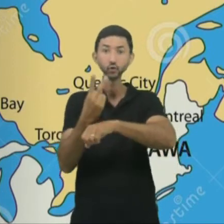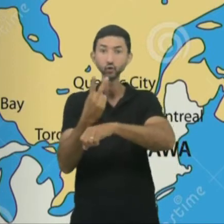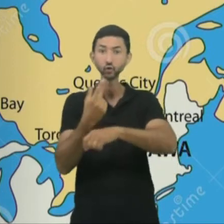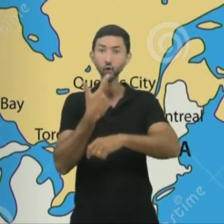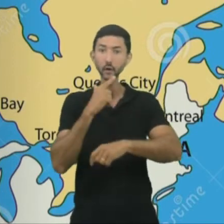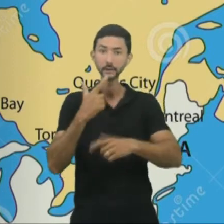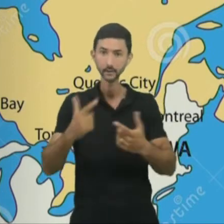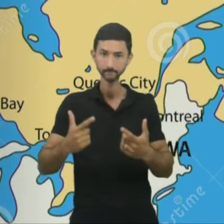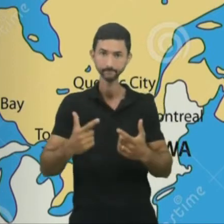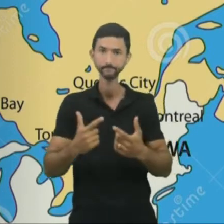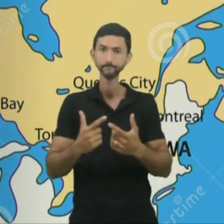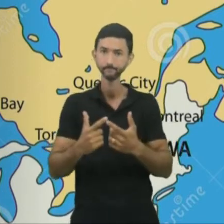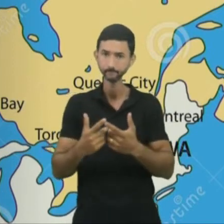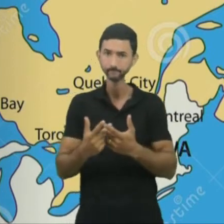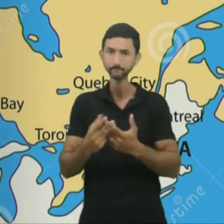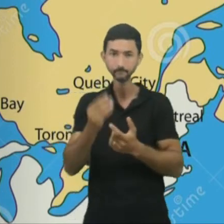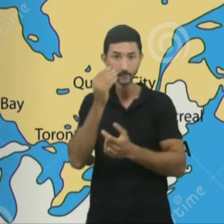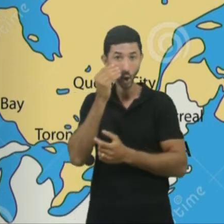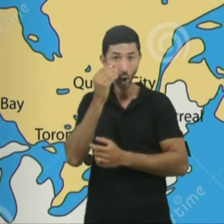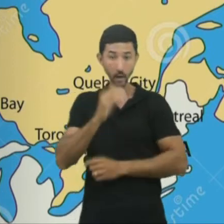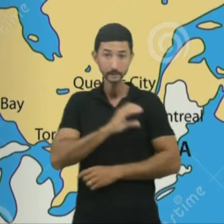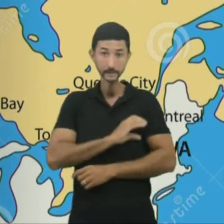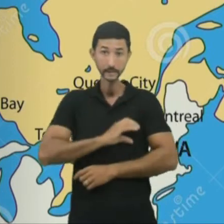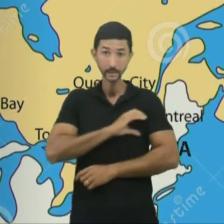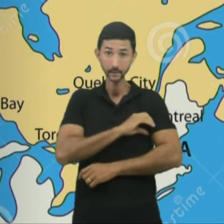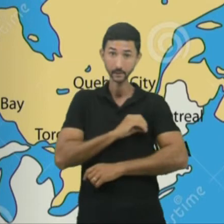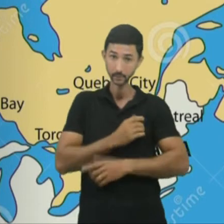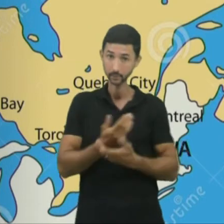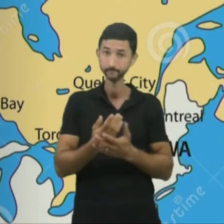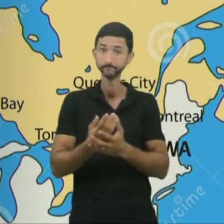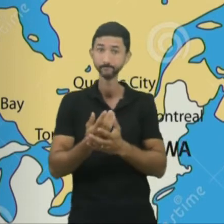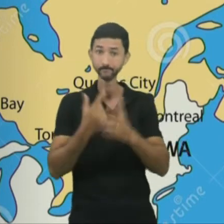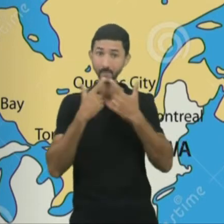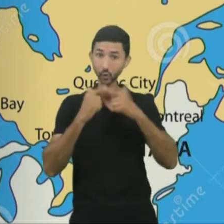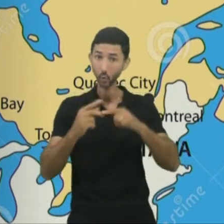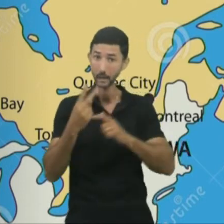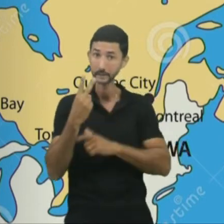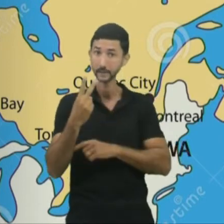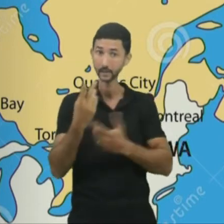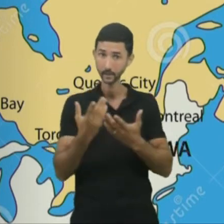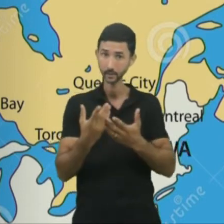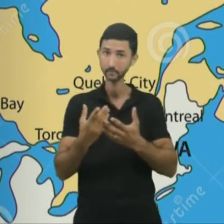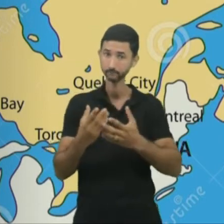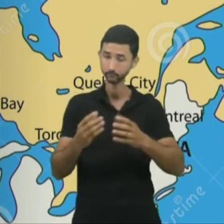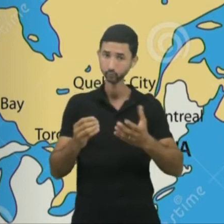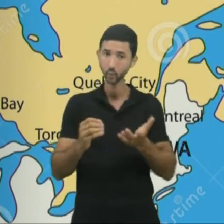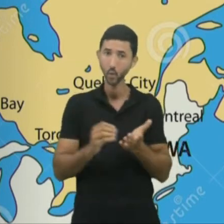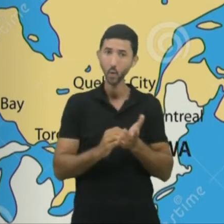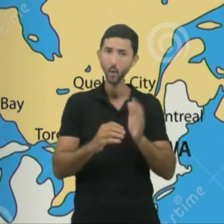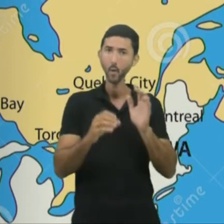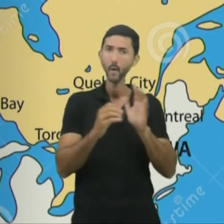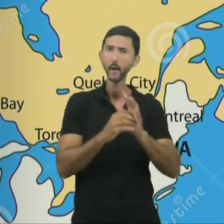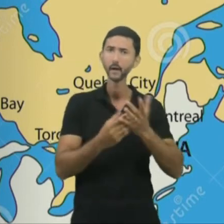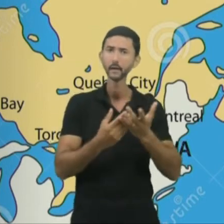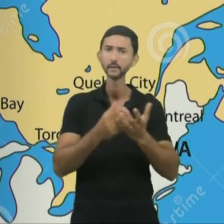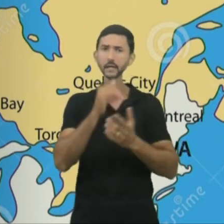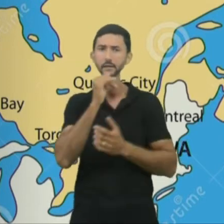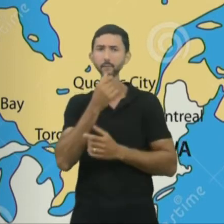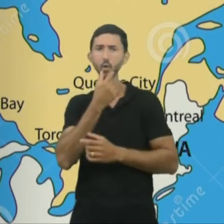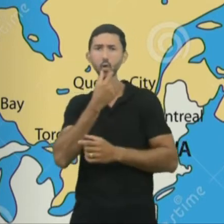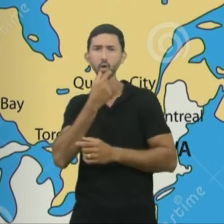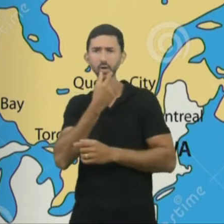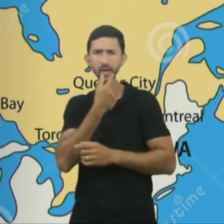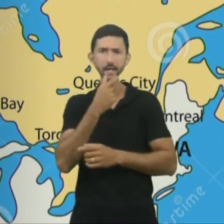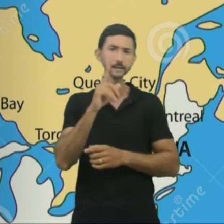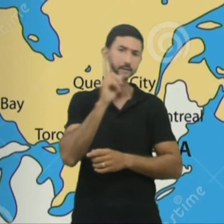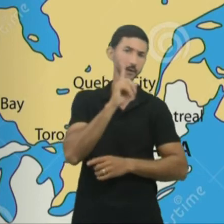Fiquem atentos para que o Canadá é bilíngue por causa da sua colonização, tanto inglesa